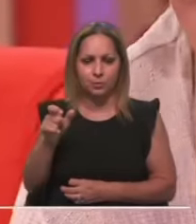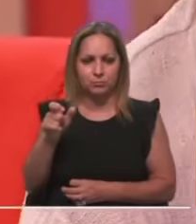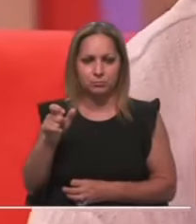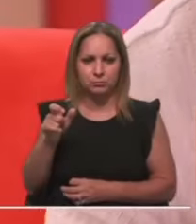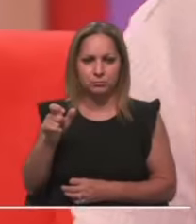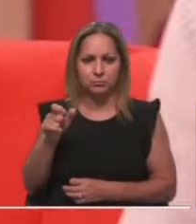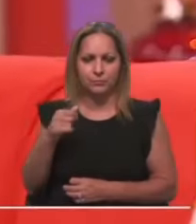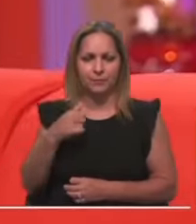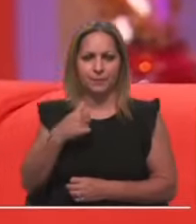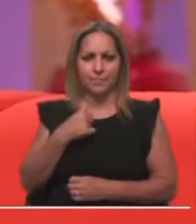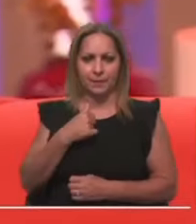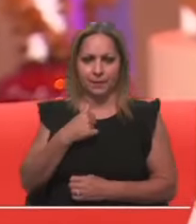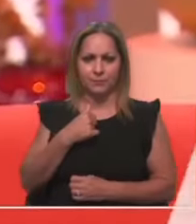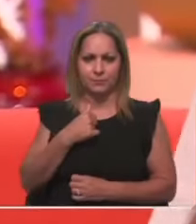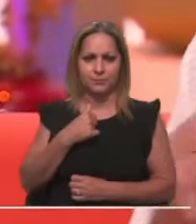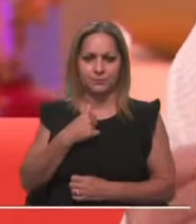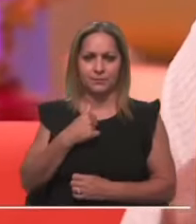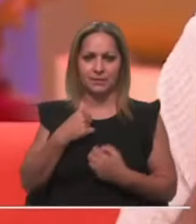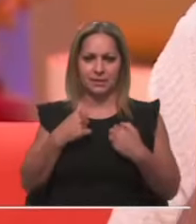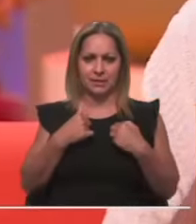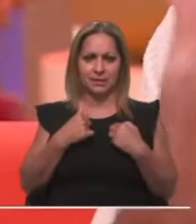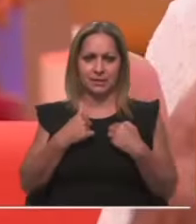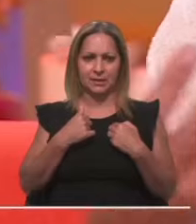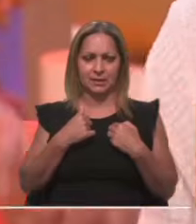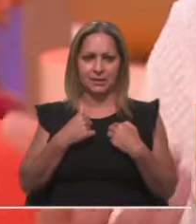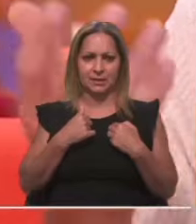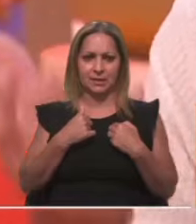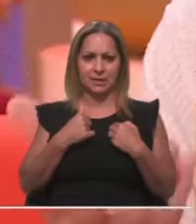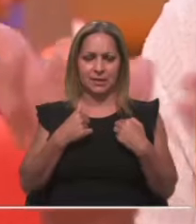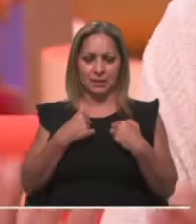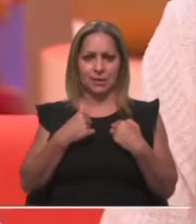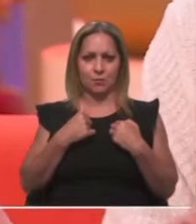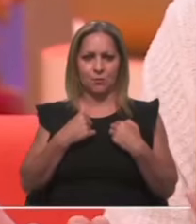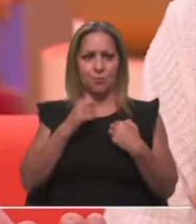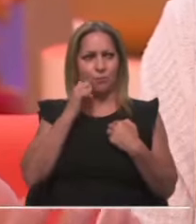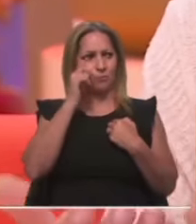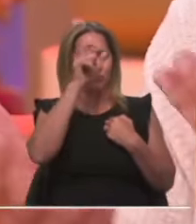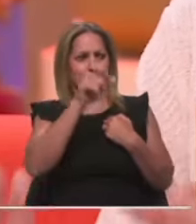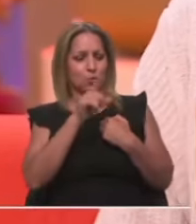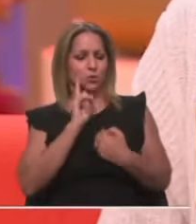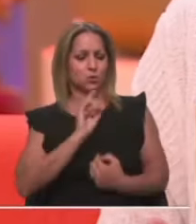repar eu parti eu eu acabei por deixar de conseguir olhar para aquela Senhora de outra maneira